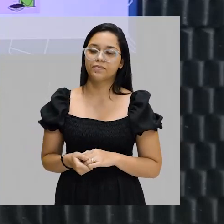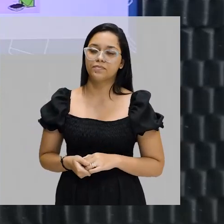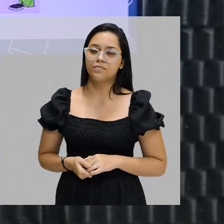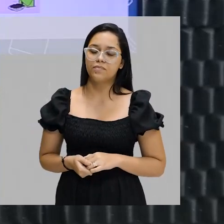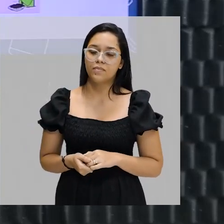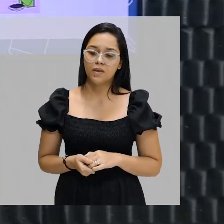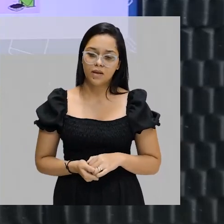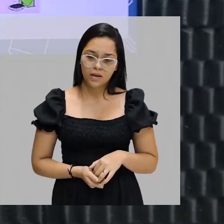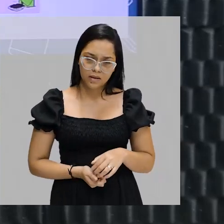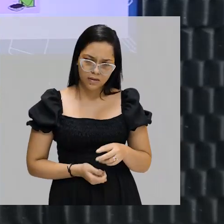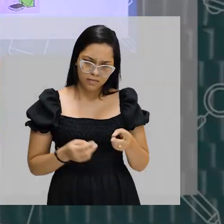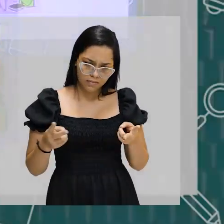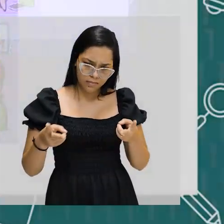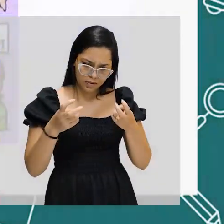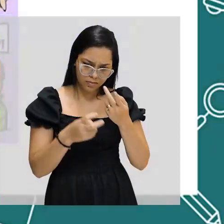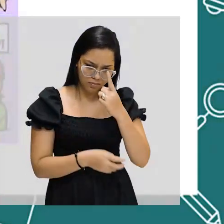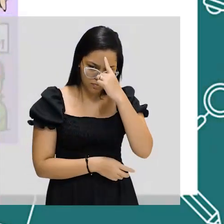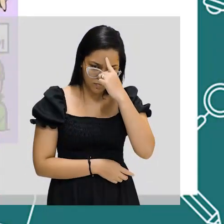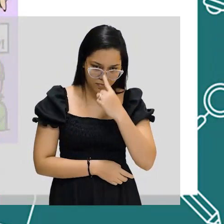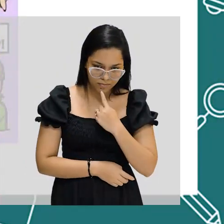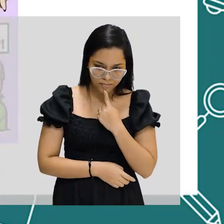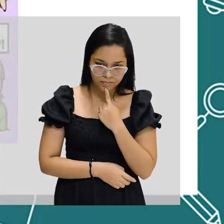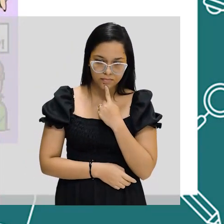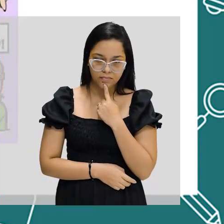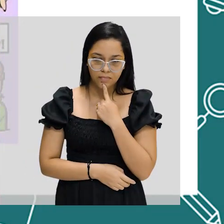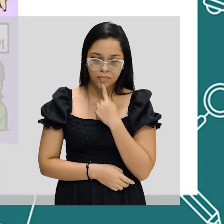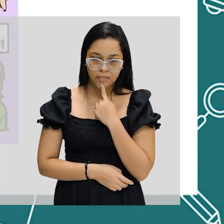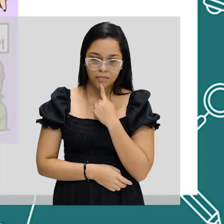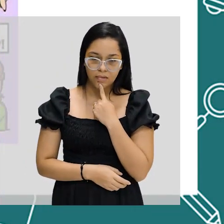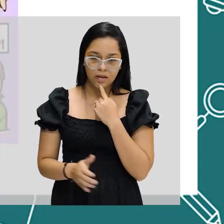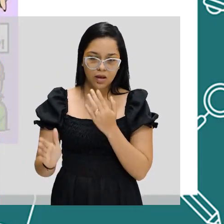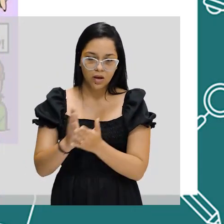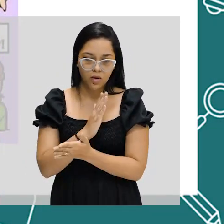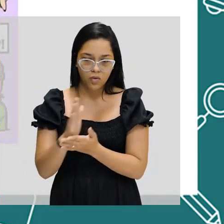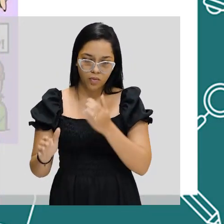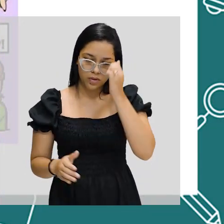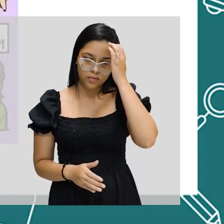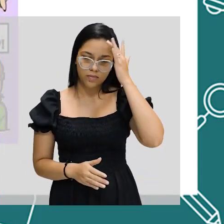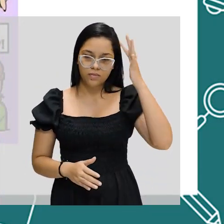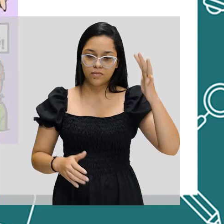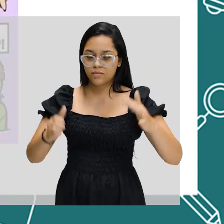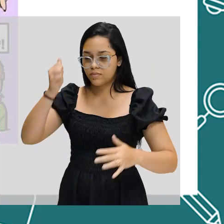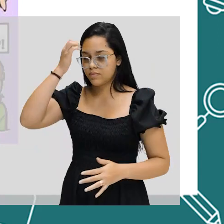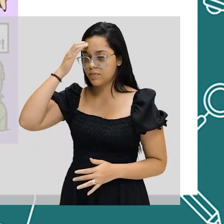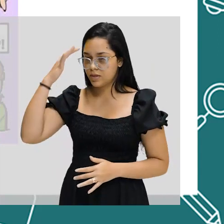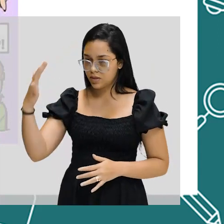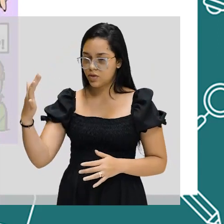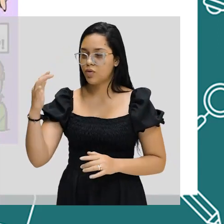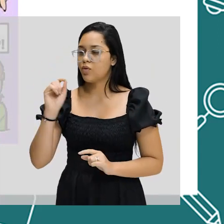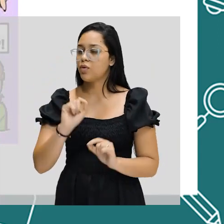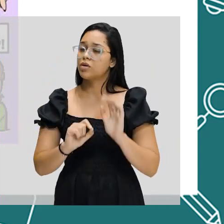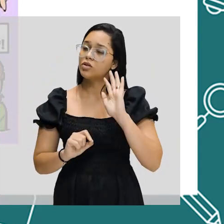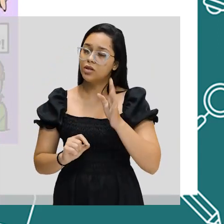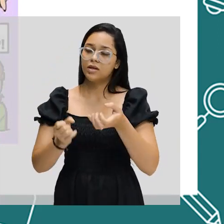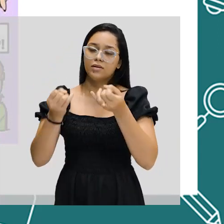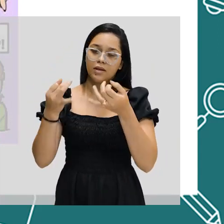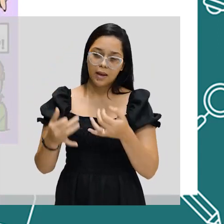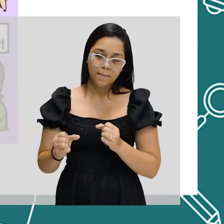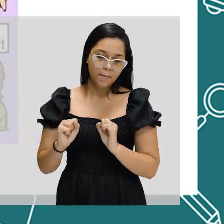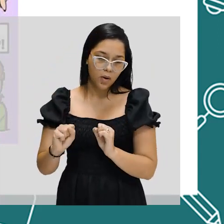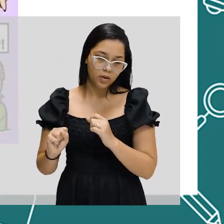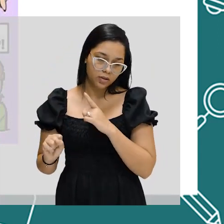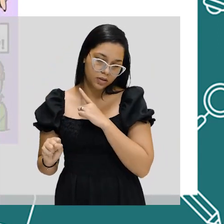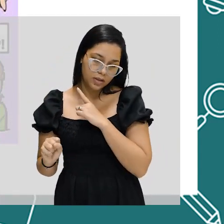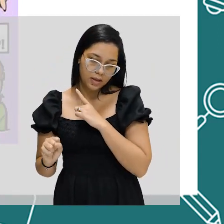Observe aí na tua tela algumas interjeições que como eu já falei podem